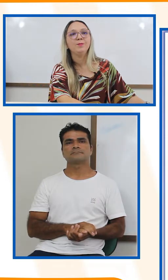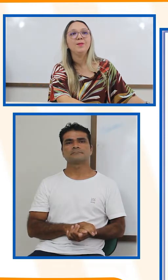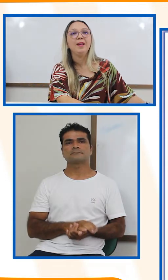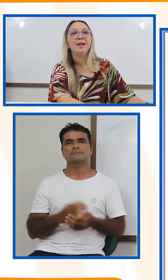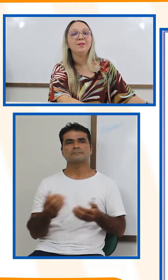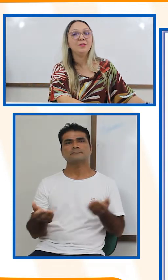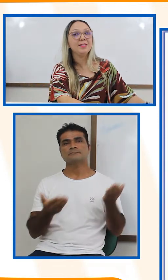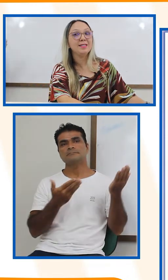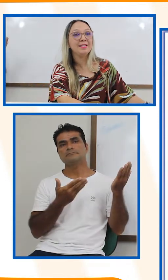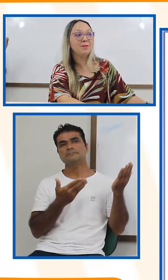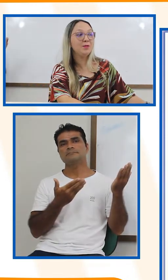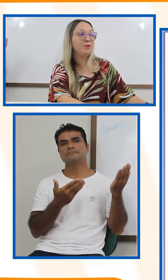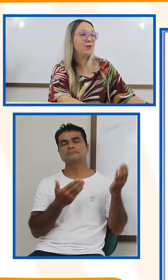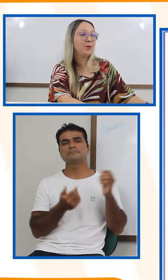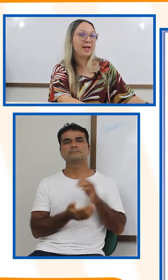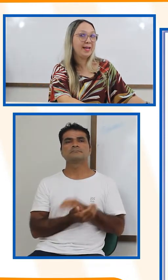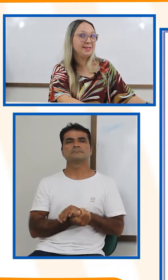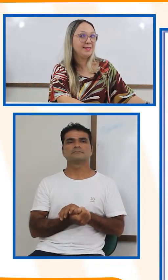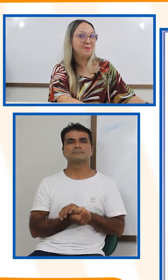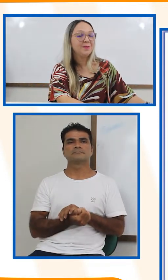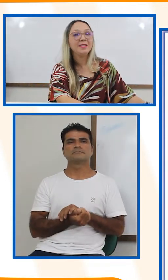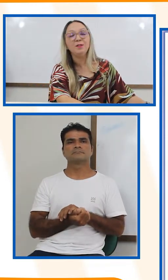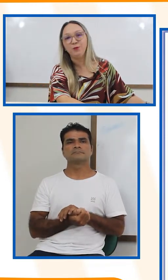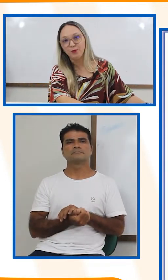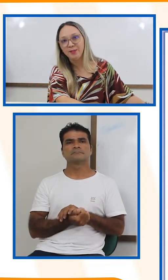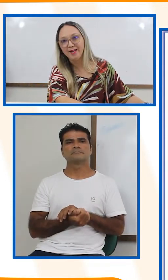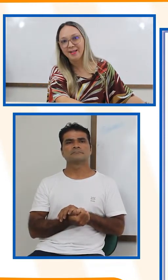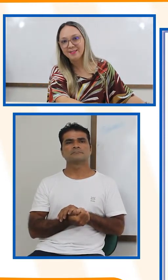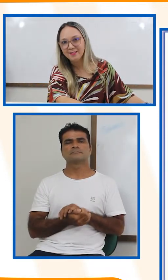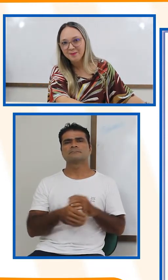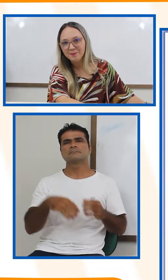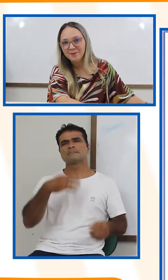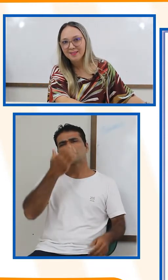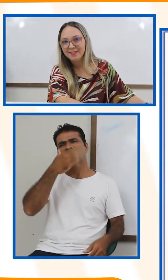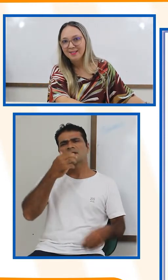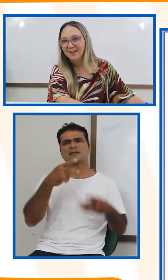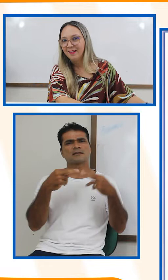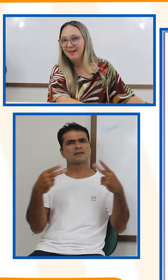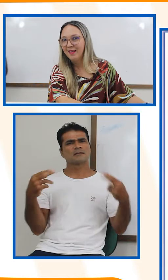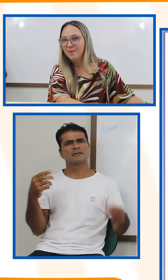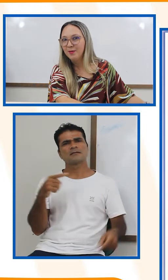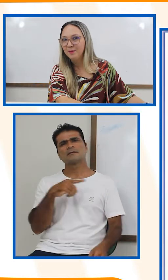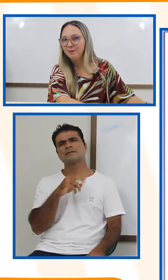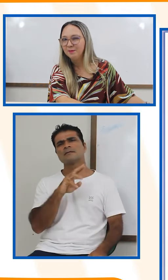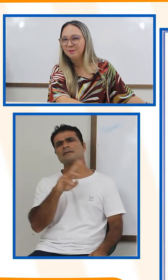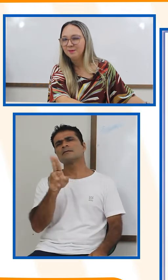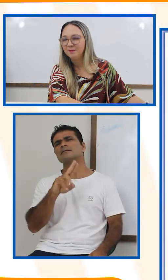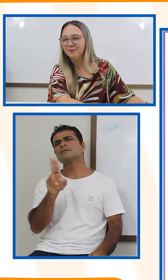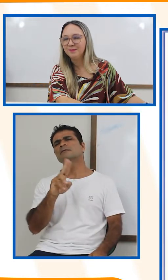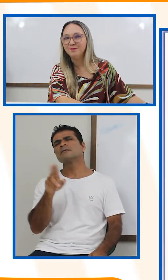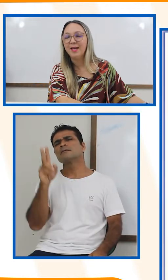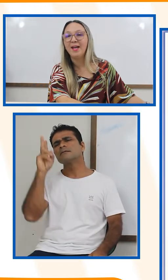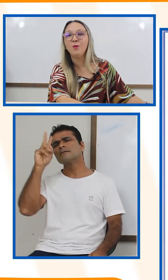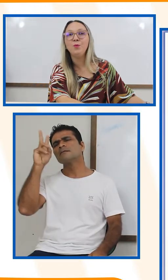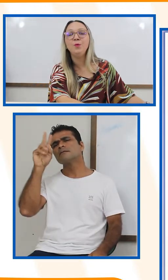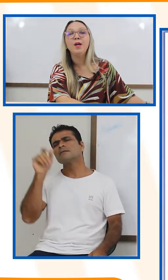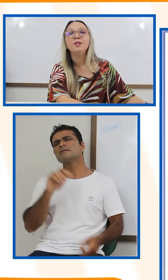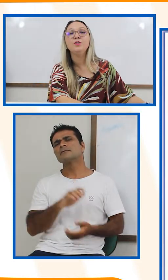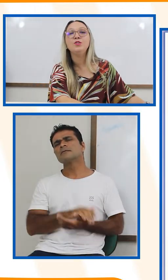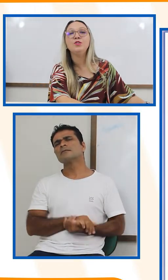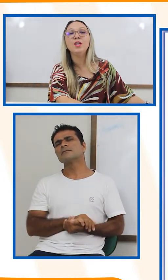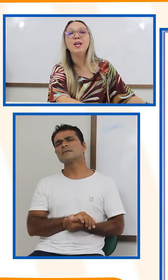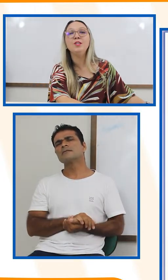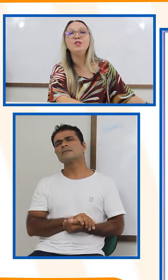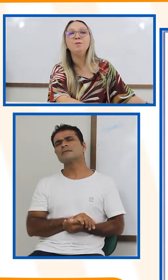figura. Vocês lembram que figura é essa? Que fruta é essa? Lembram? É um